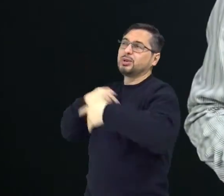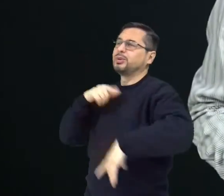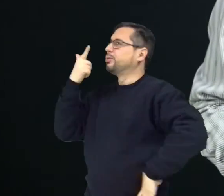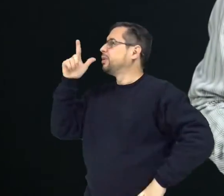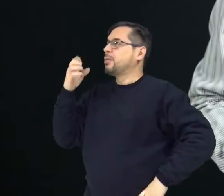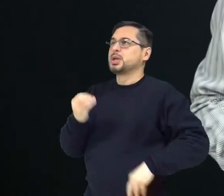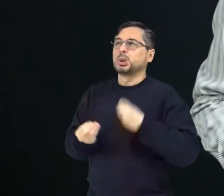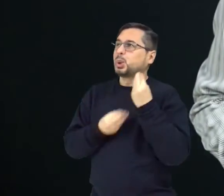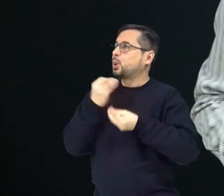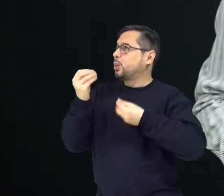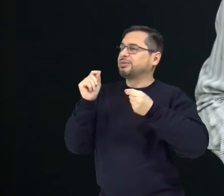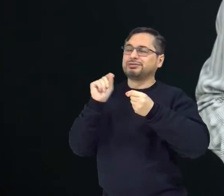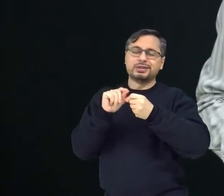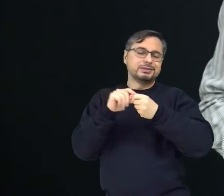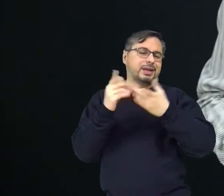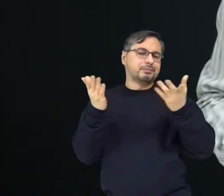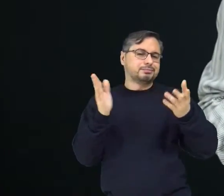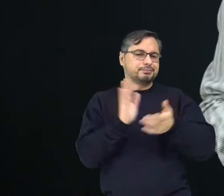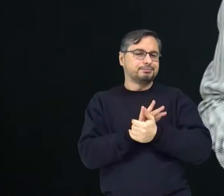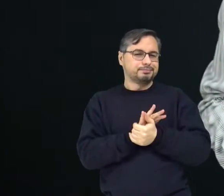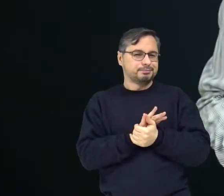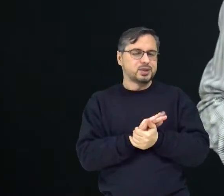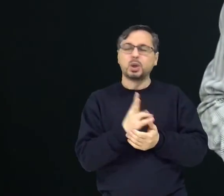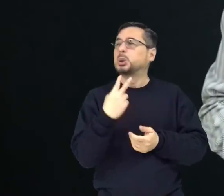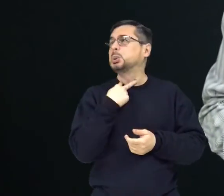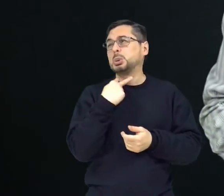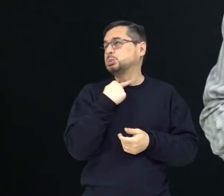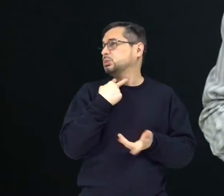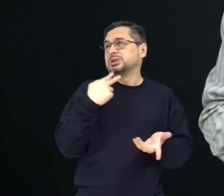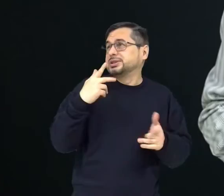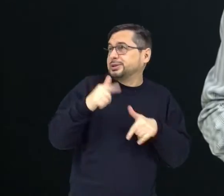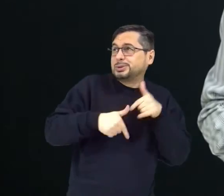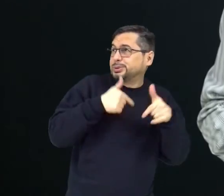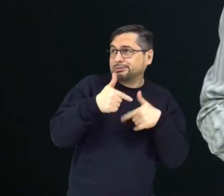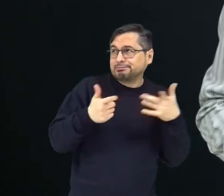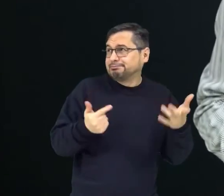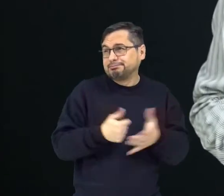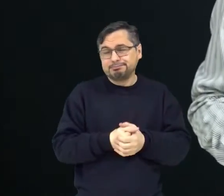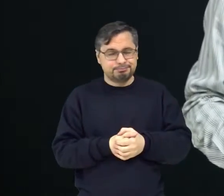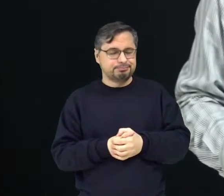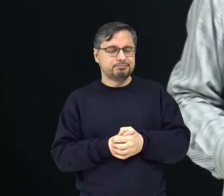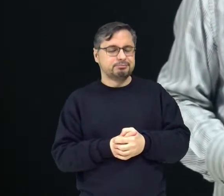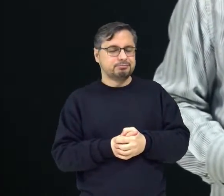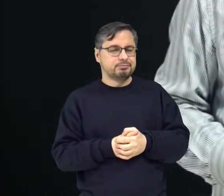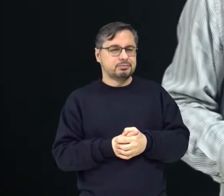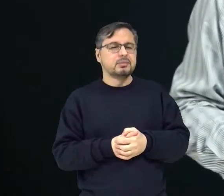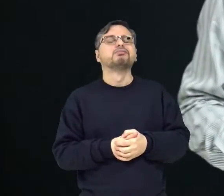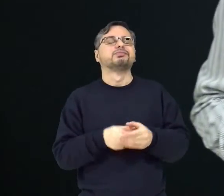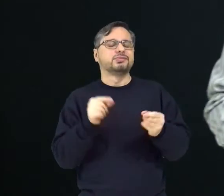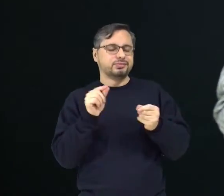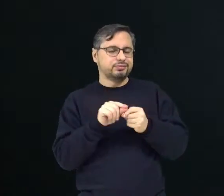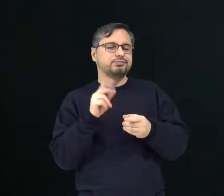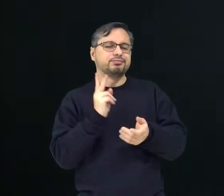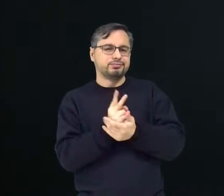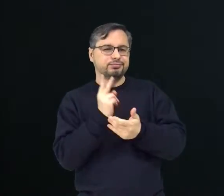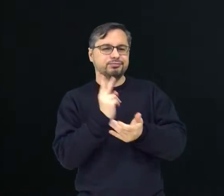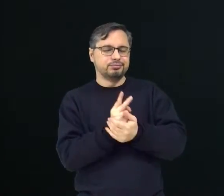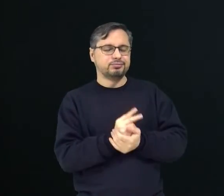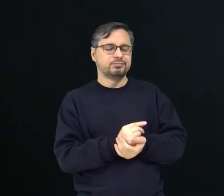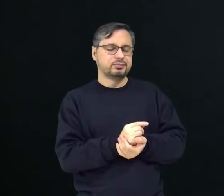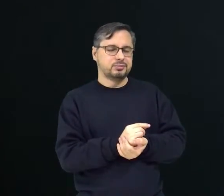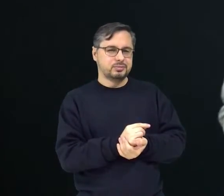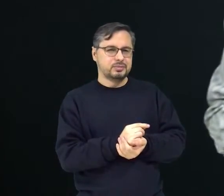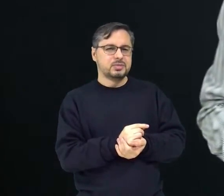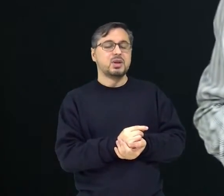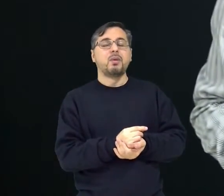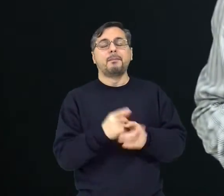condições de lutar contra a tempestade que se levantou. Fazemos isso muitas vezes. Palavra de Jesus para